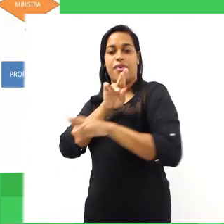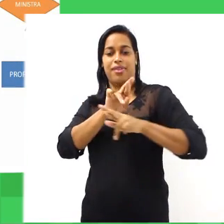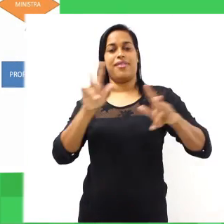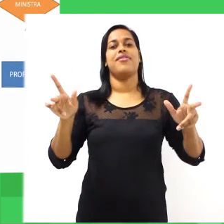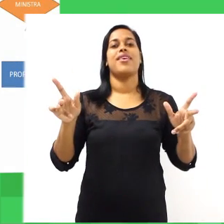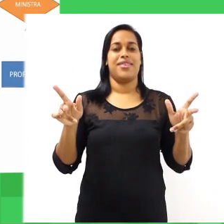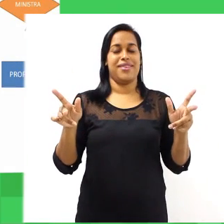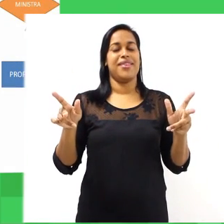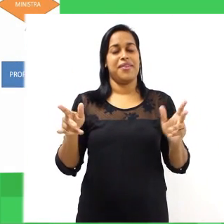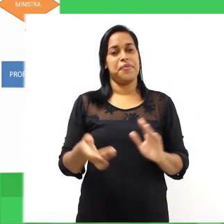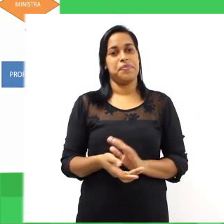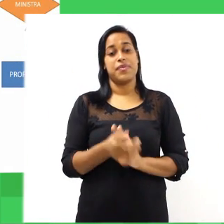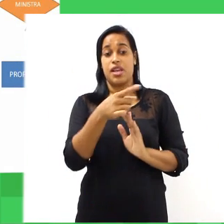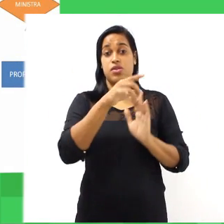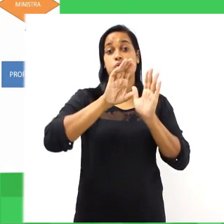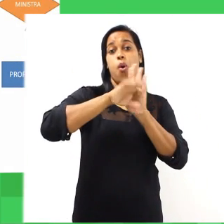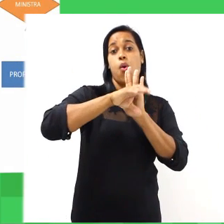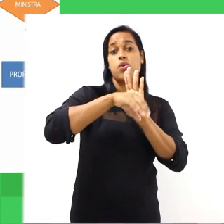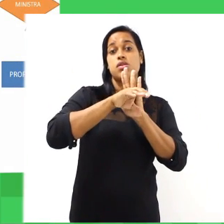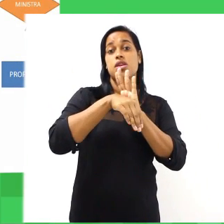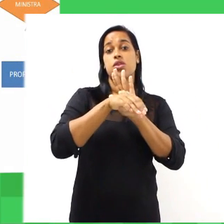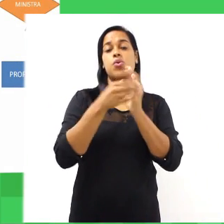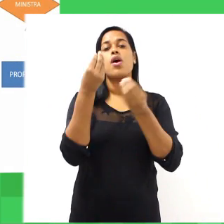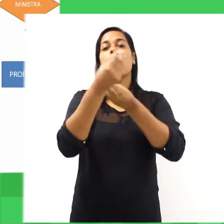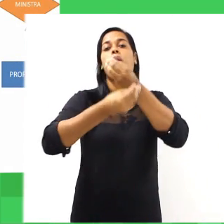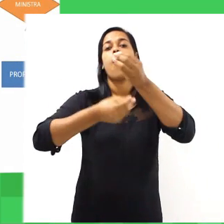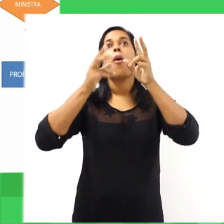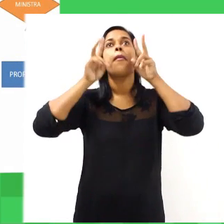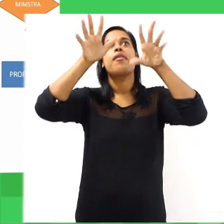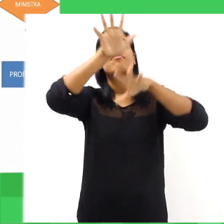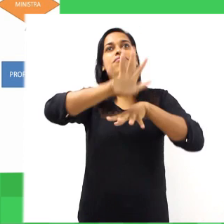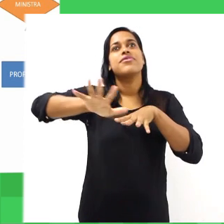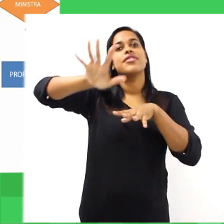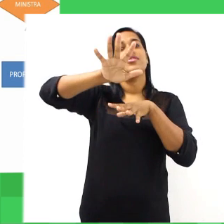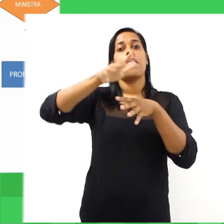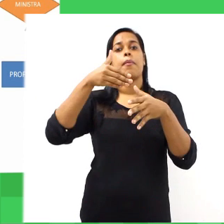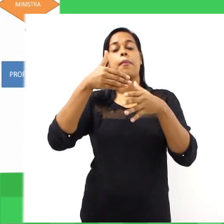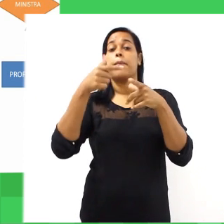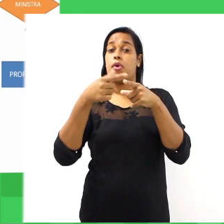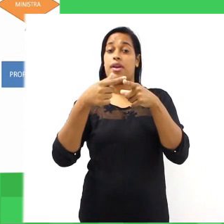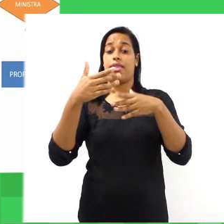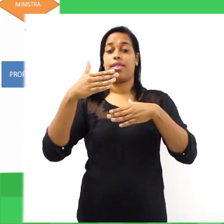isso conceitua o nível de visão. Depende de quem vai